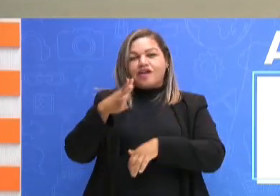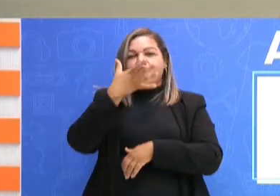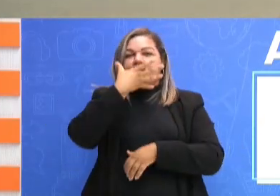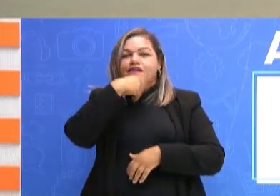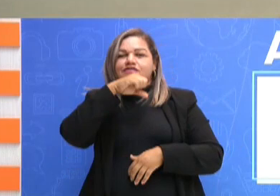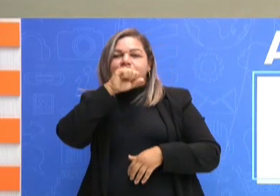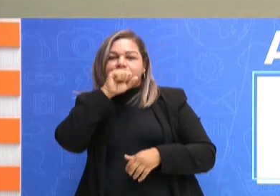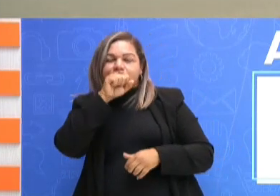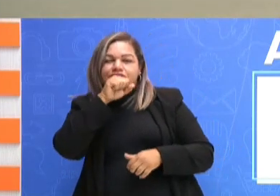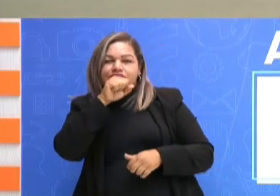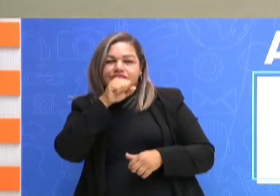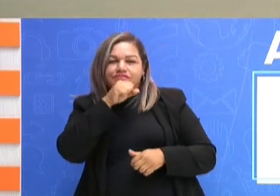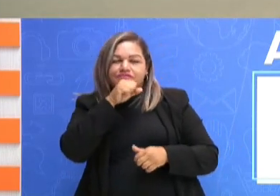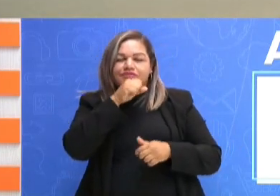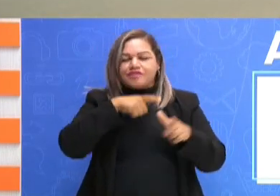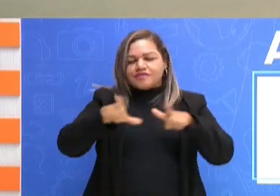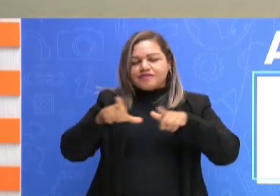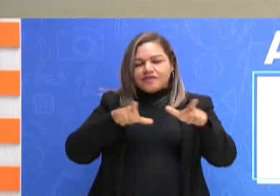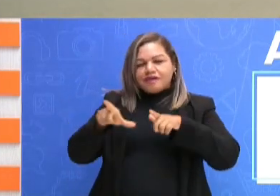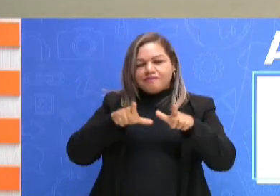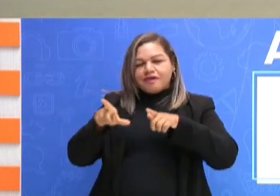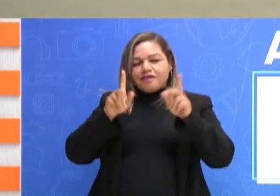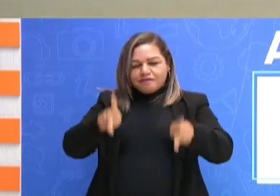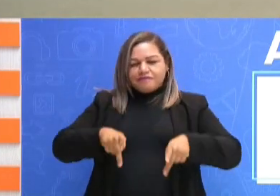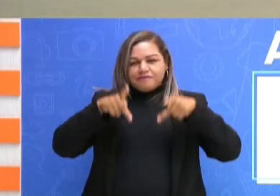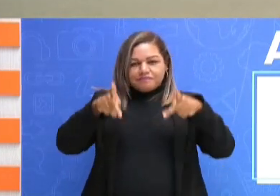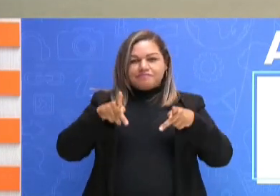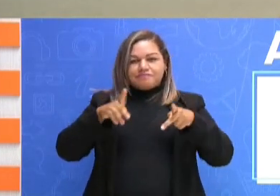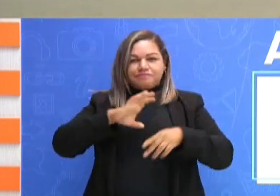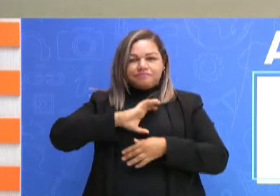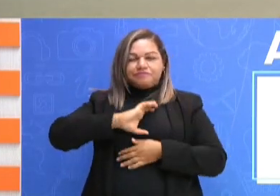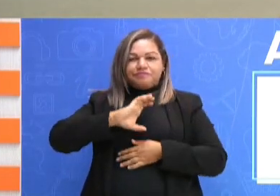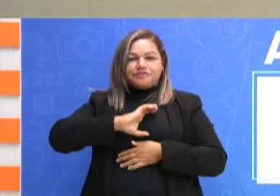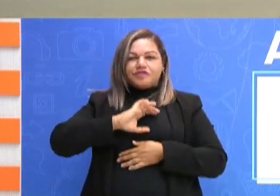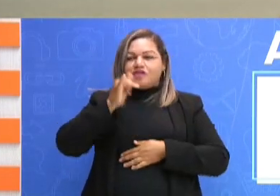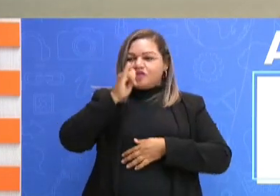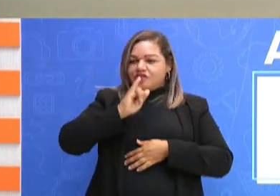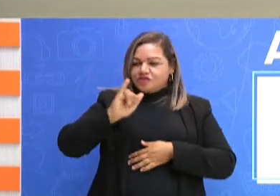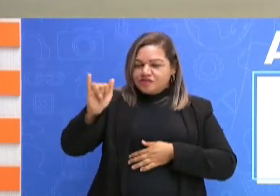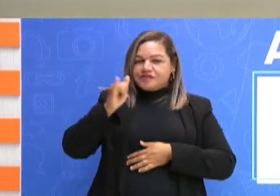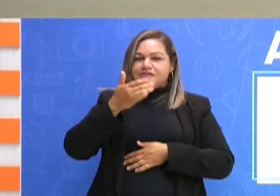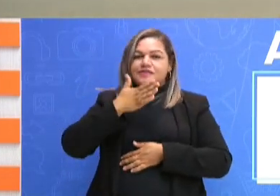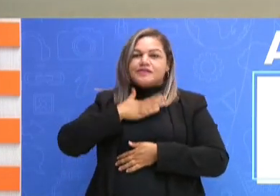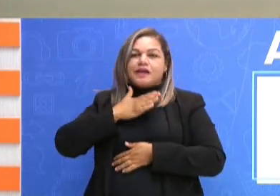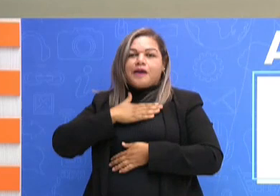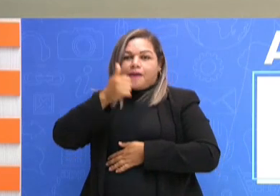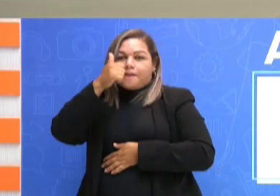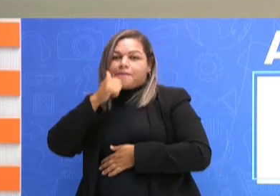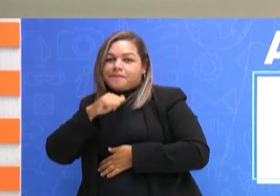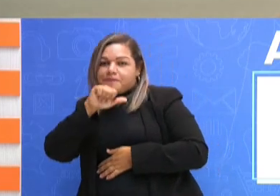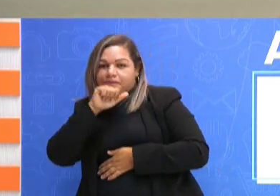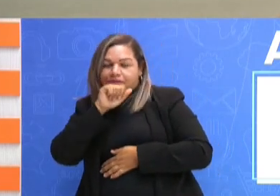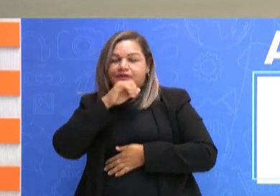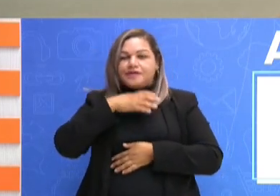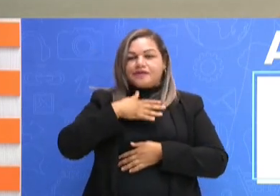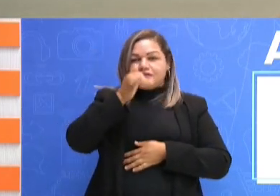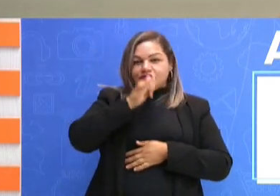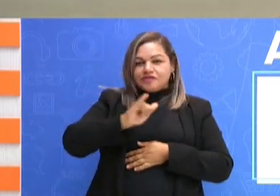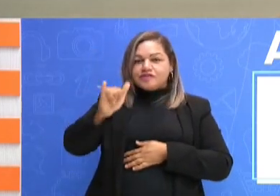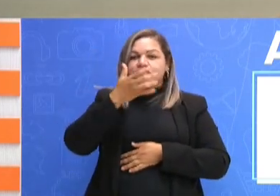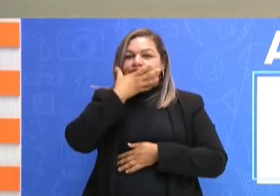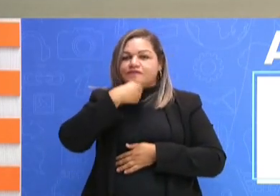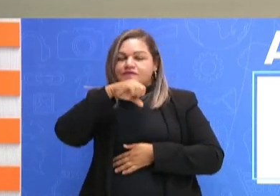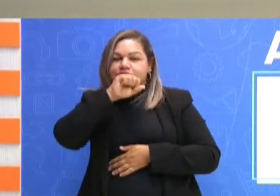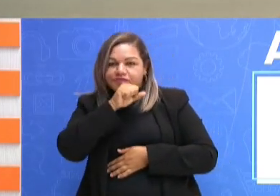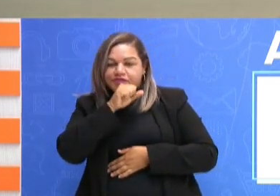passou o seu mandato dedicado ao povo caxiense. Então, eu dizia isso à minha mãe, dizia isso ao meu pai, dizia ao meu